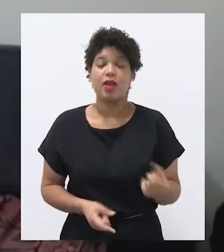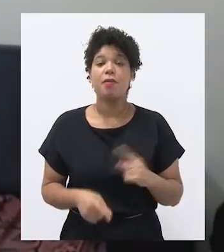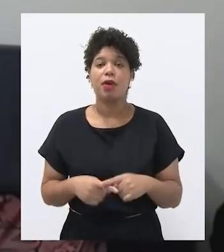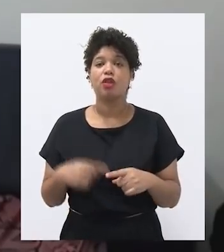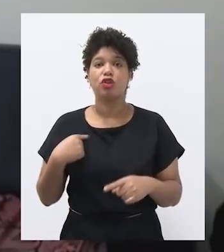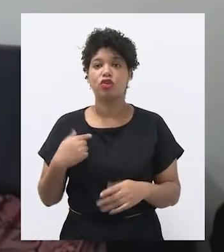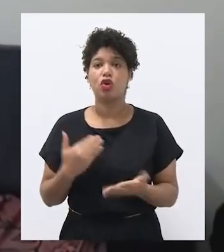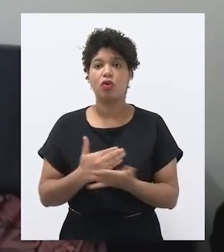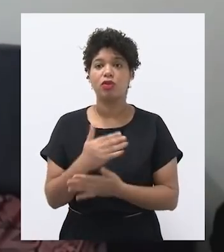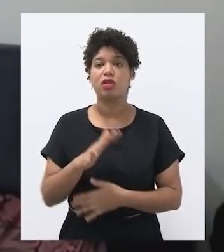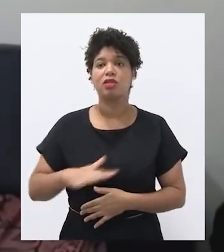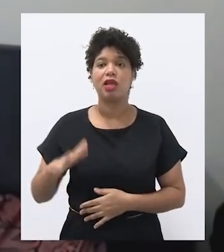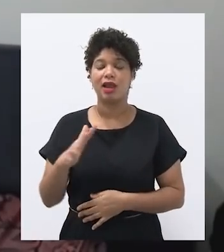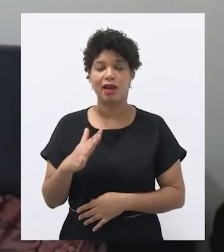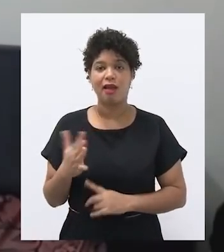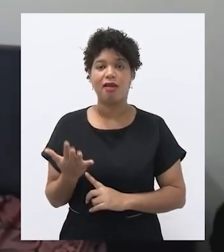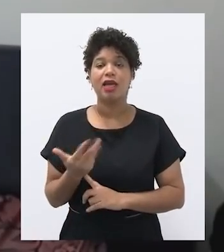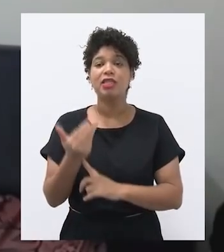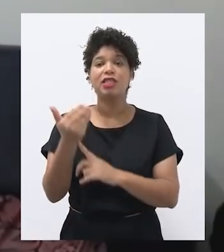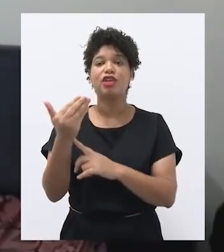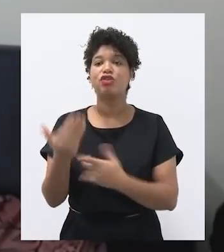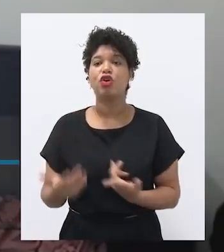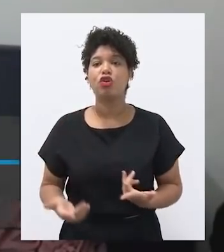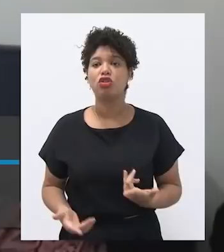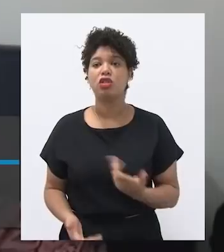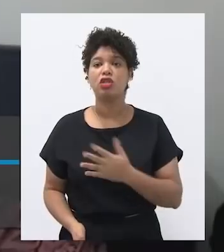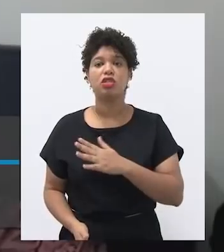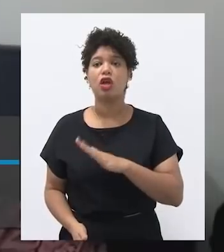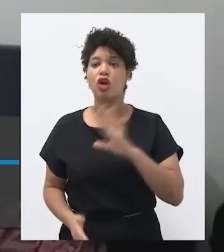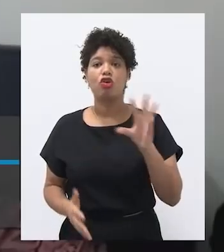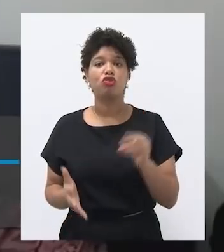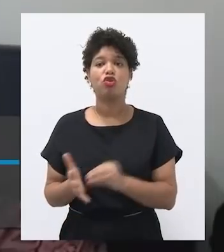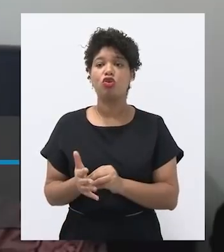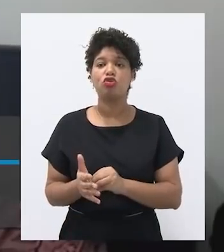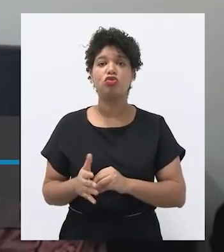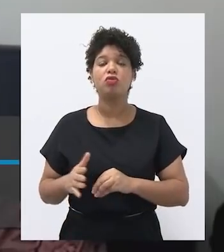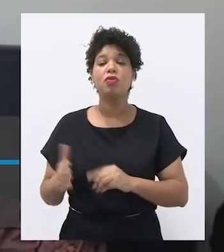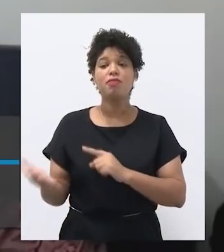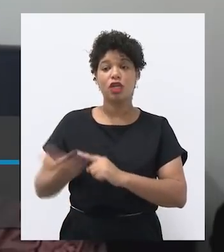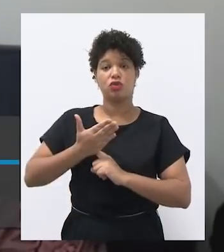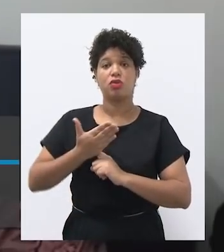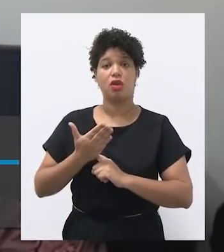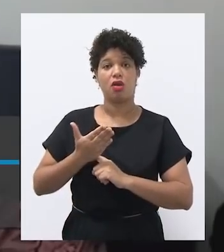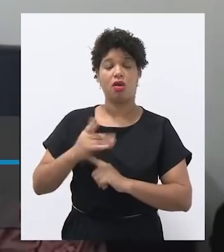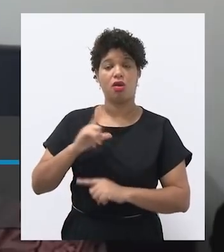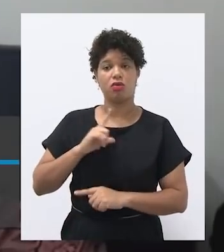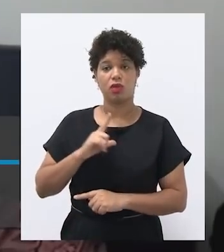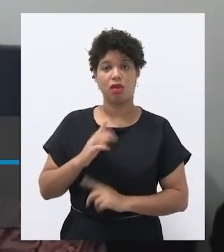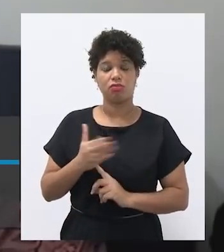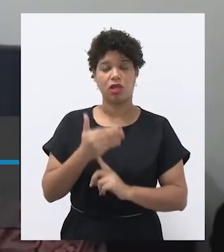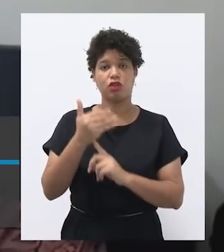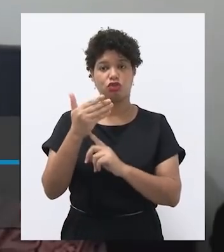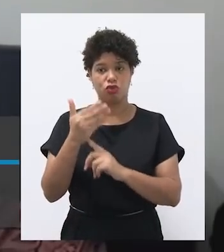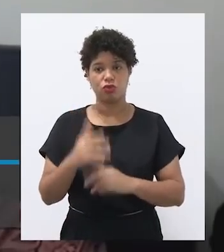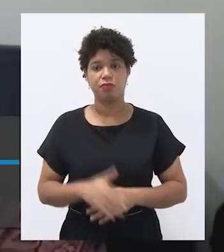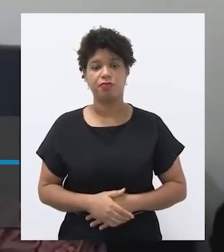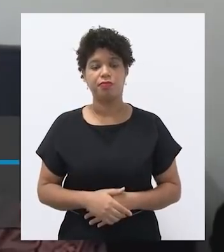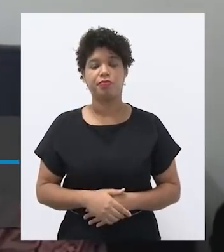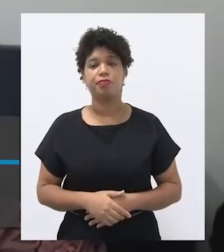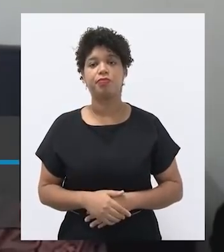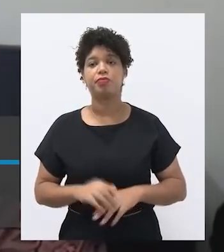tecnologia em si, né, ela já era o feito ali para nos ajudar, né? Não só, e tinha